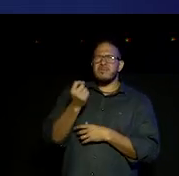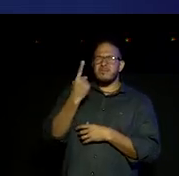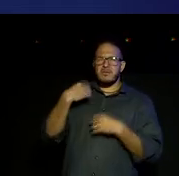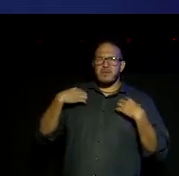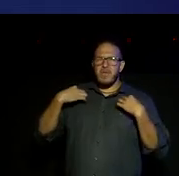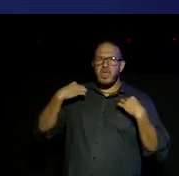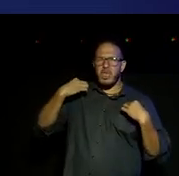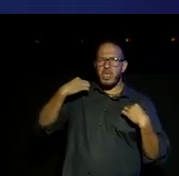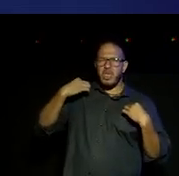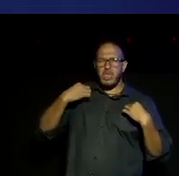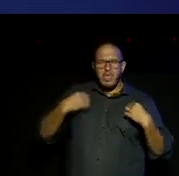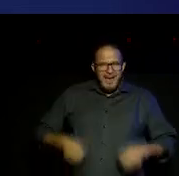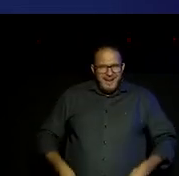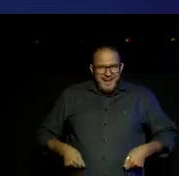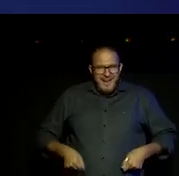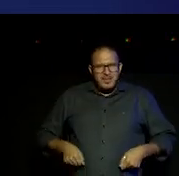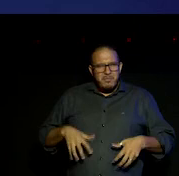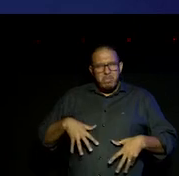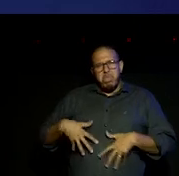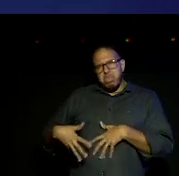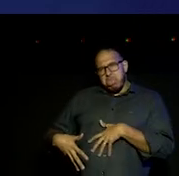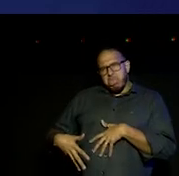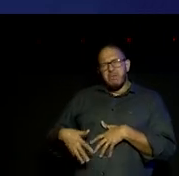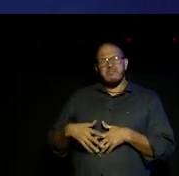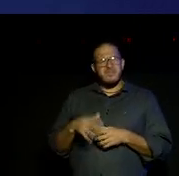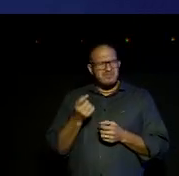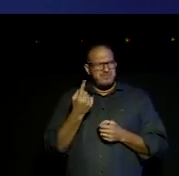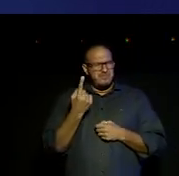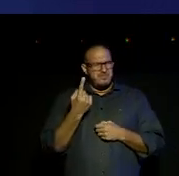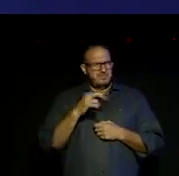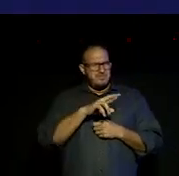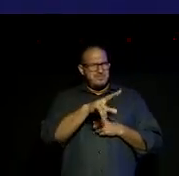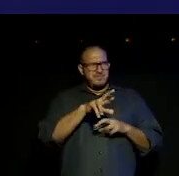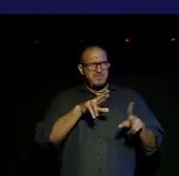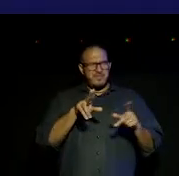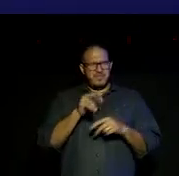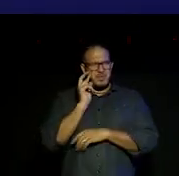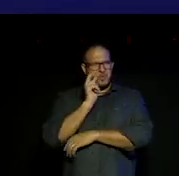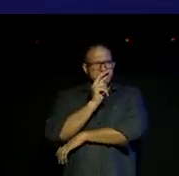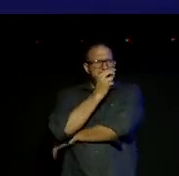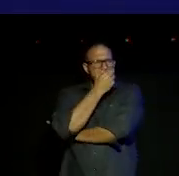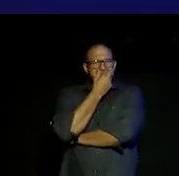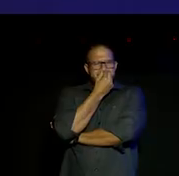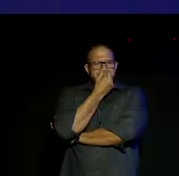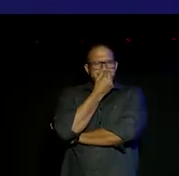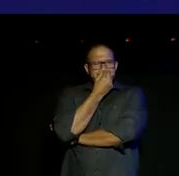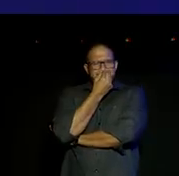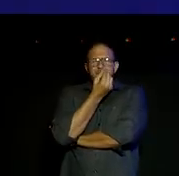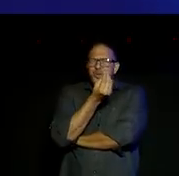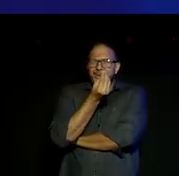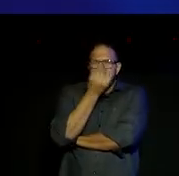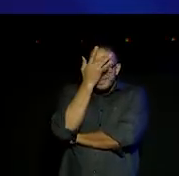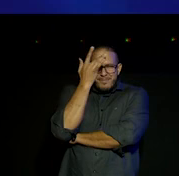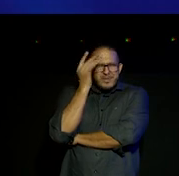meio caindo a calça no chão, a blusa meio para fora, um negócio assim um pouco desengonçado. Eu olhei para aquilo e falei, gente, o que será